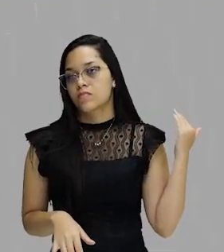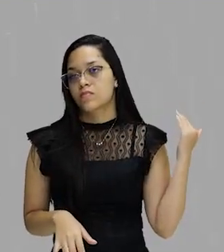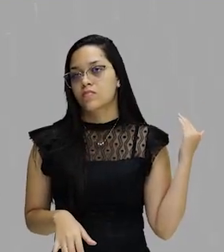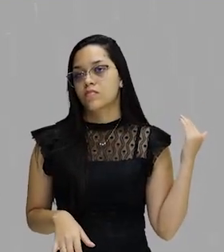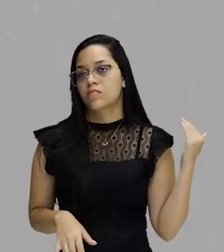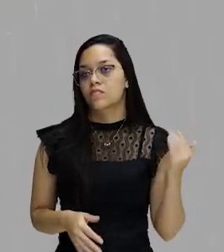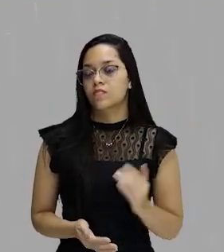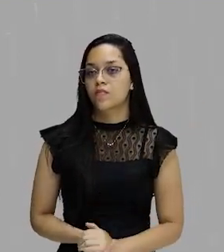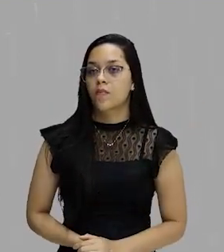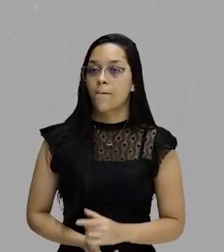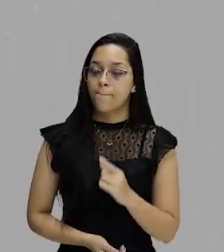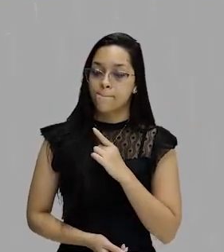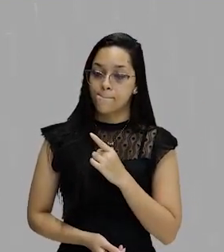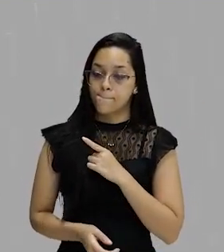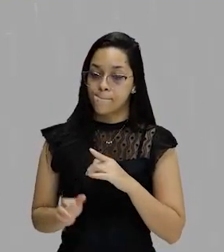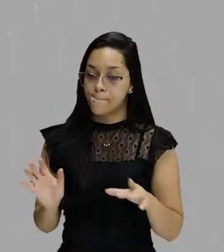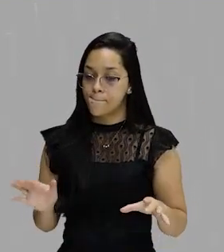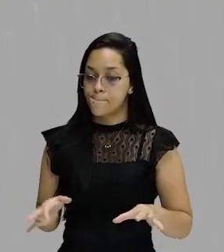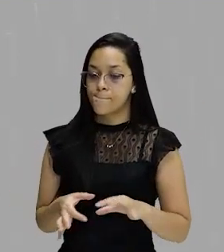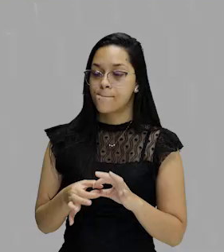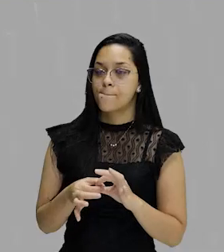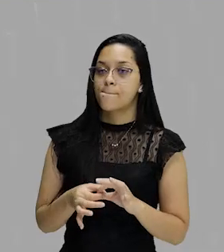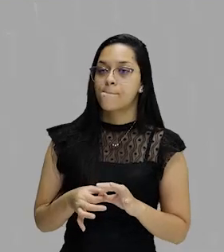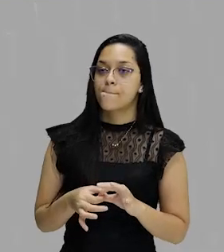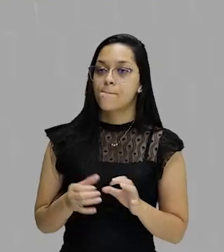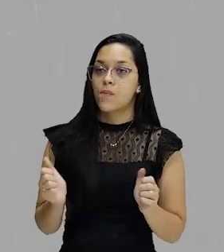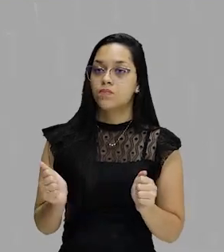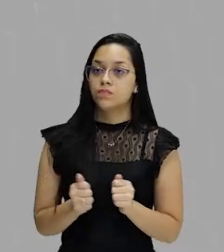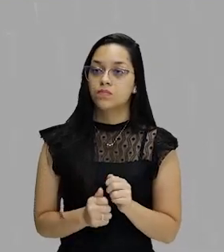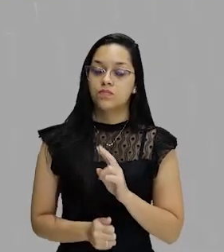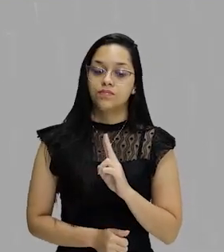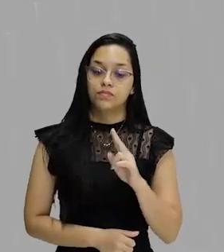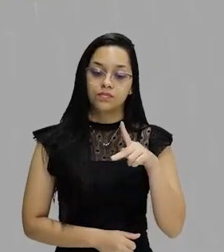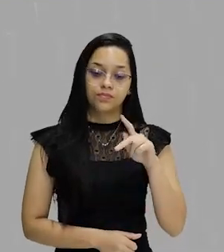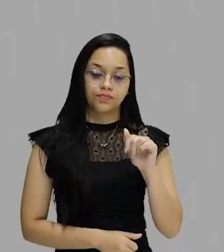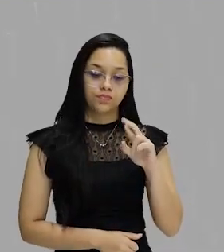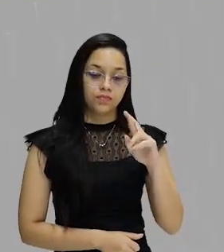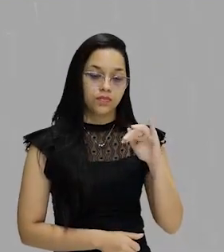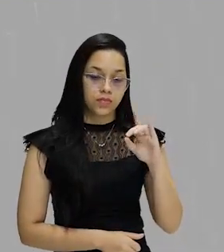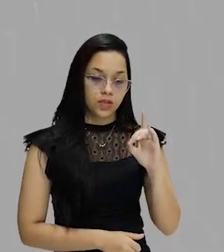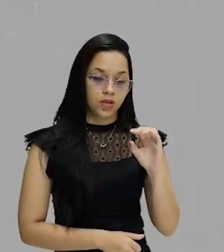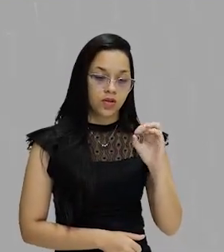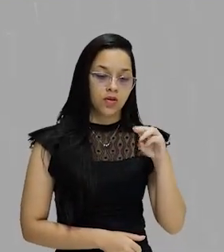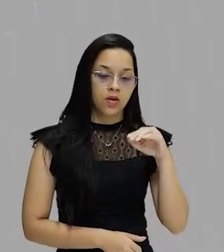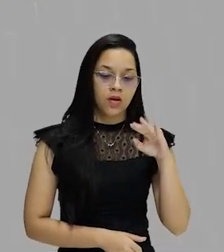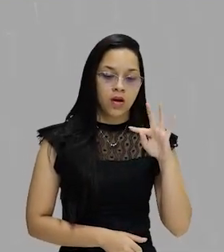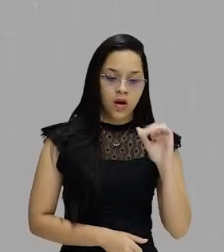pareça, possuiu vínculos com o chamado Partido Comunista Brasileiro.